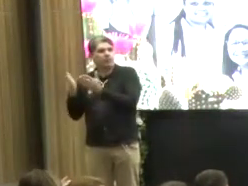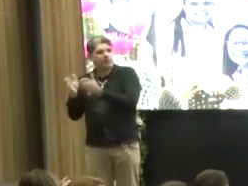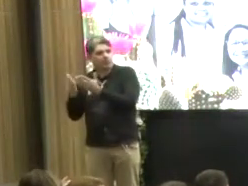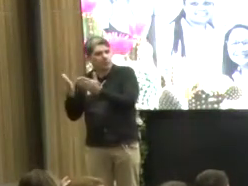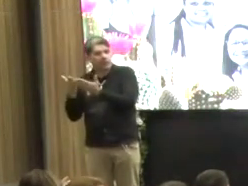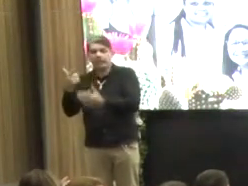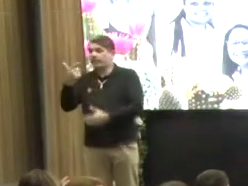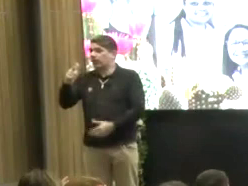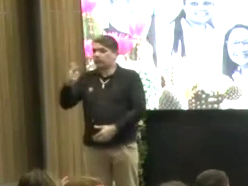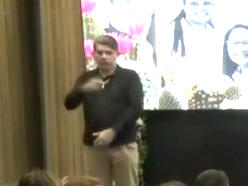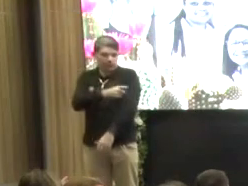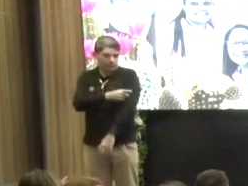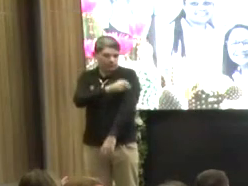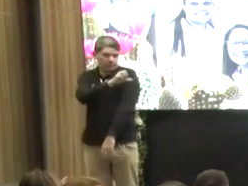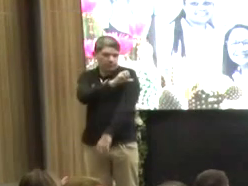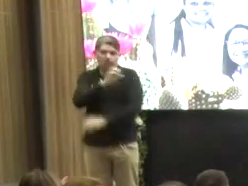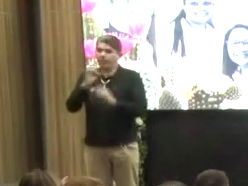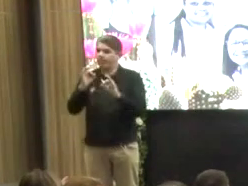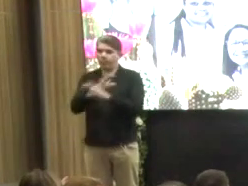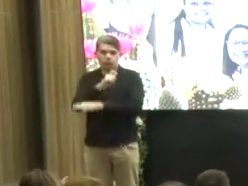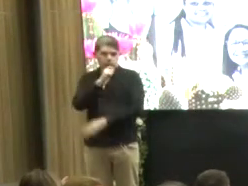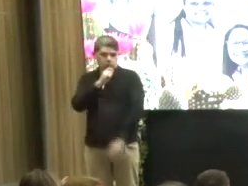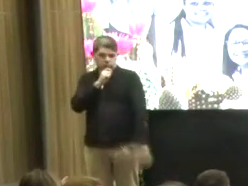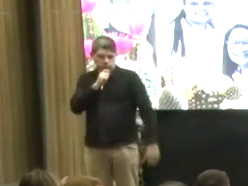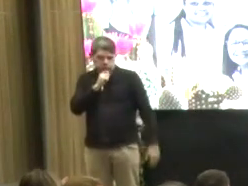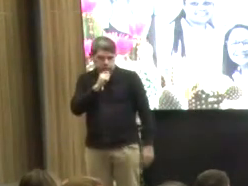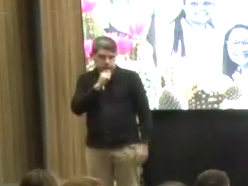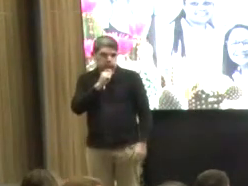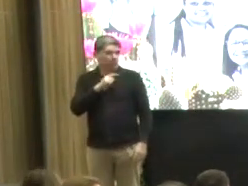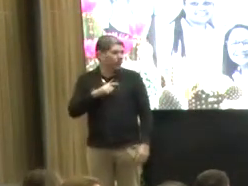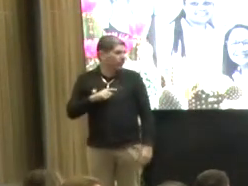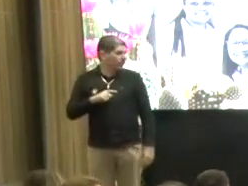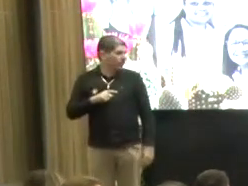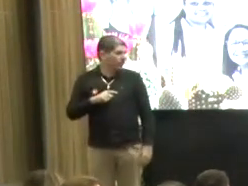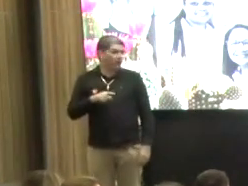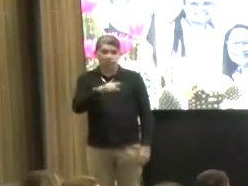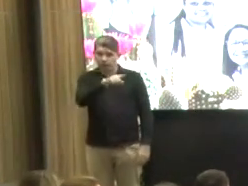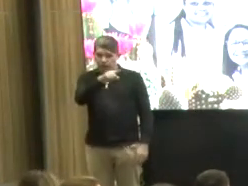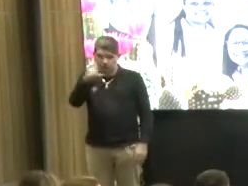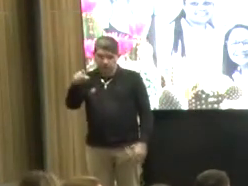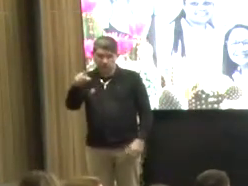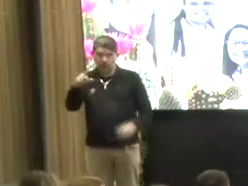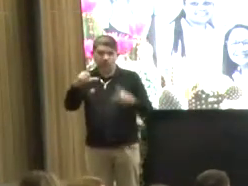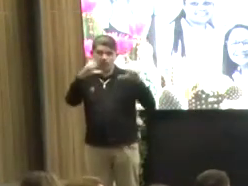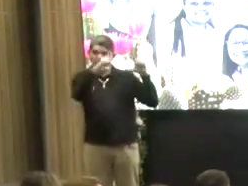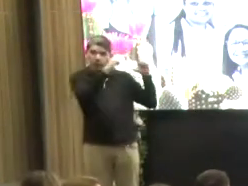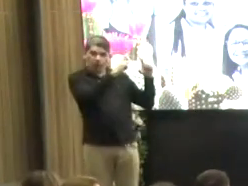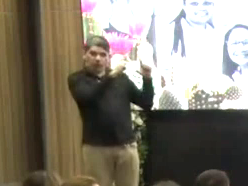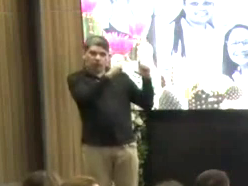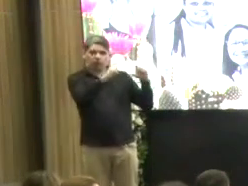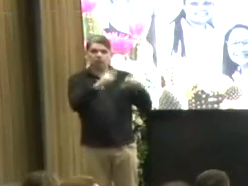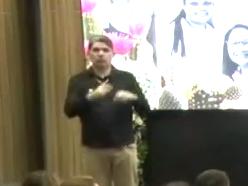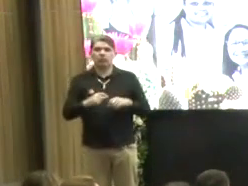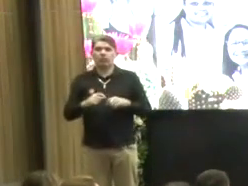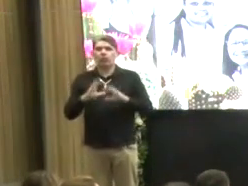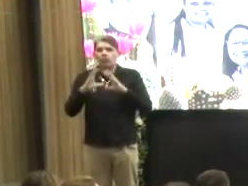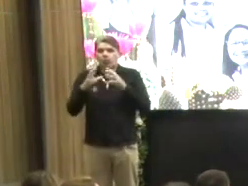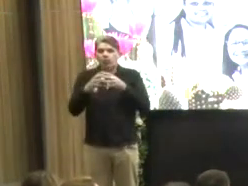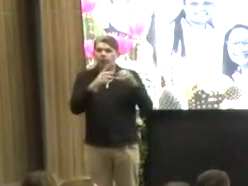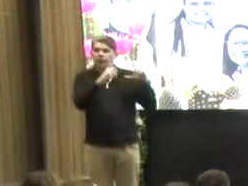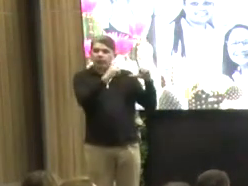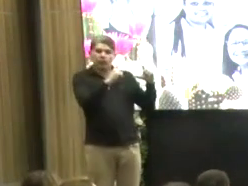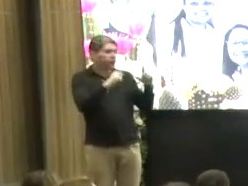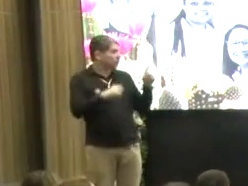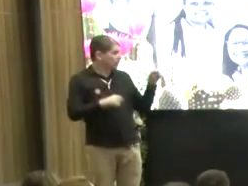e promove a qualificação profissional. Eu gostaria que alguém da equipe tirasse a foto, sabe? Porque elas fizeram essas fotos